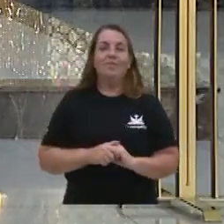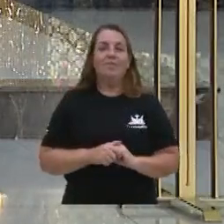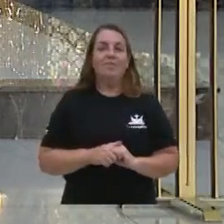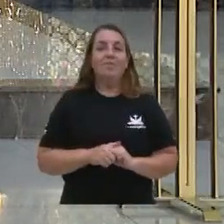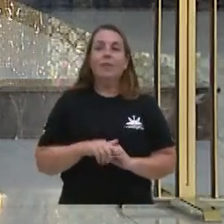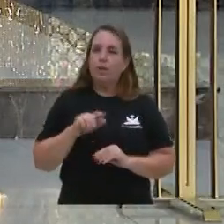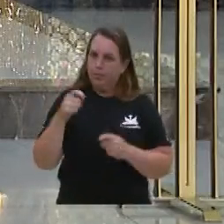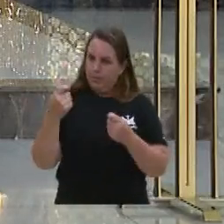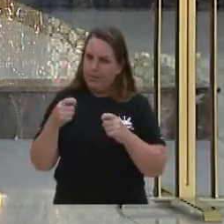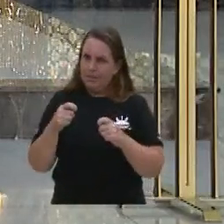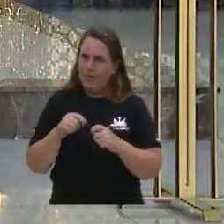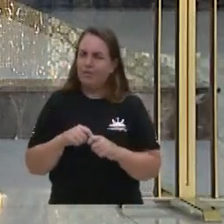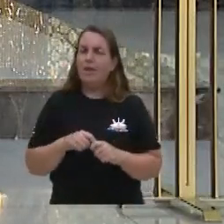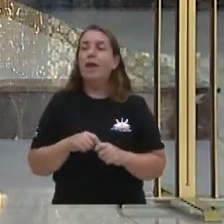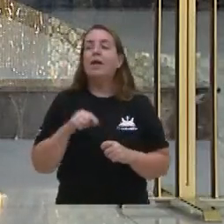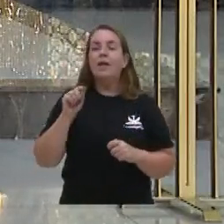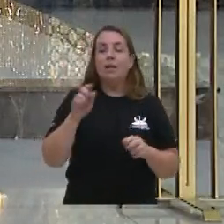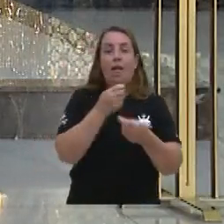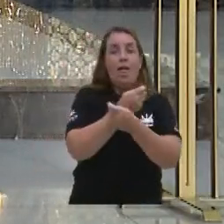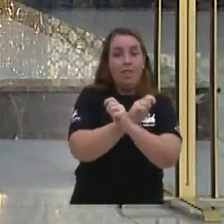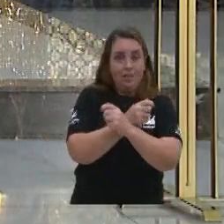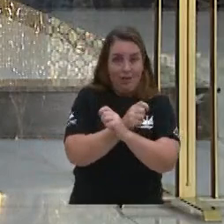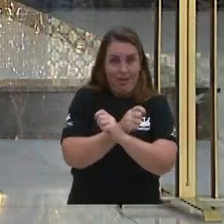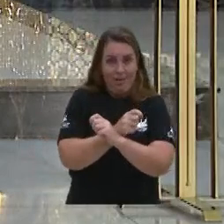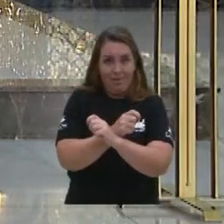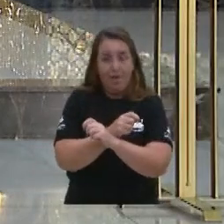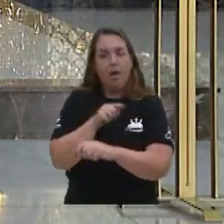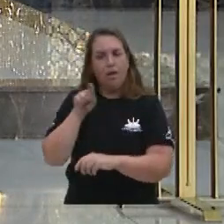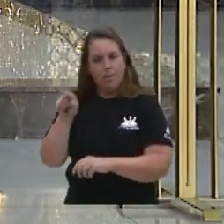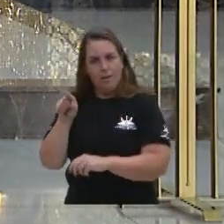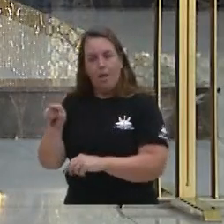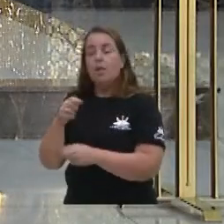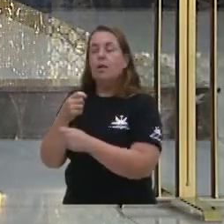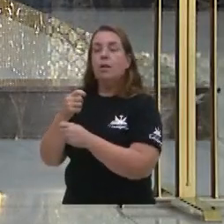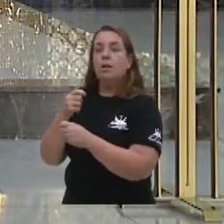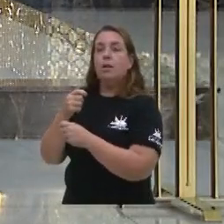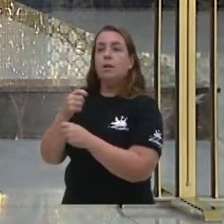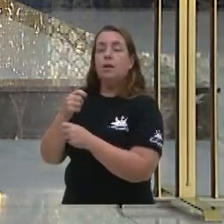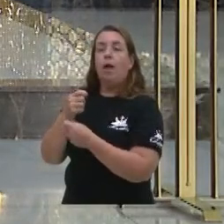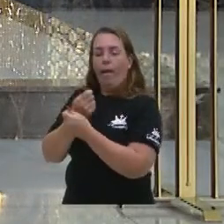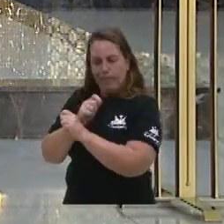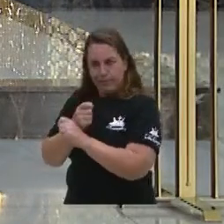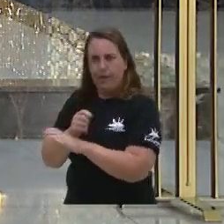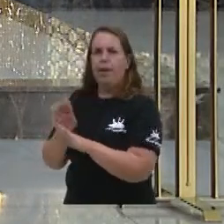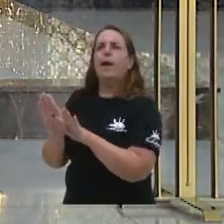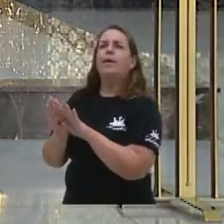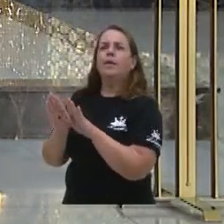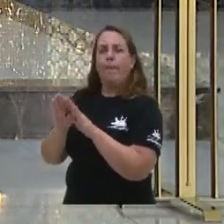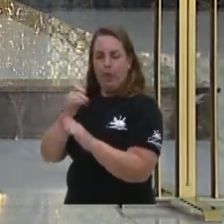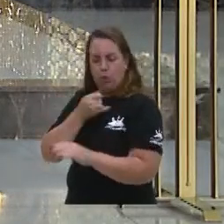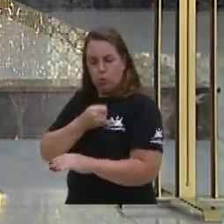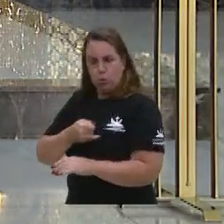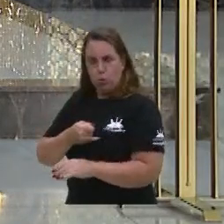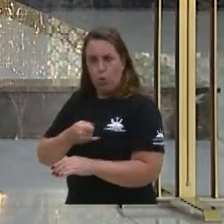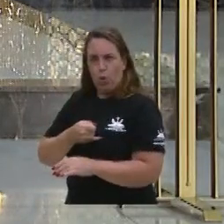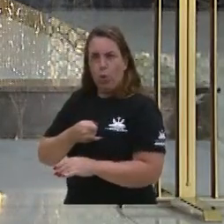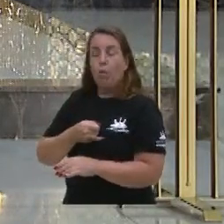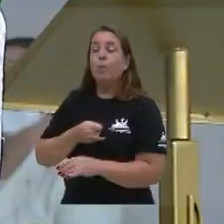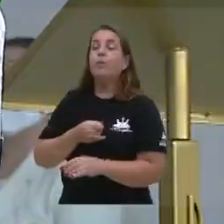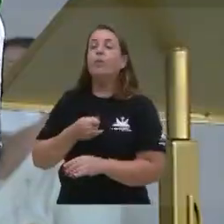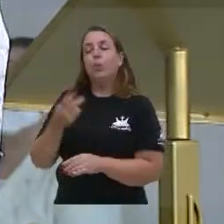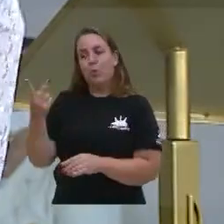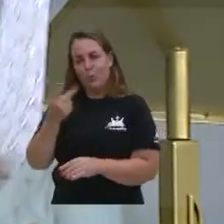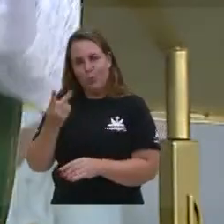Era preciso que André, era preciso que João, o outro